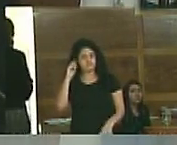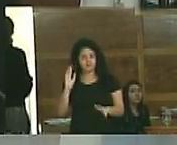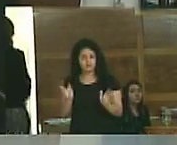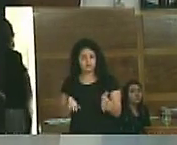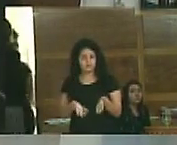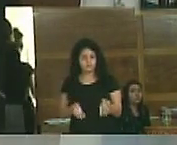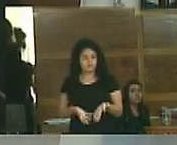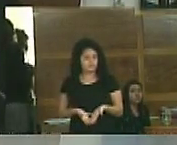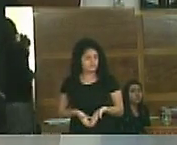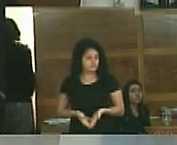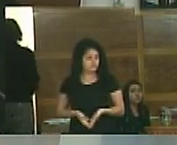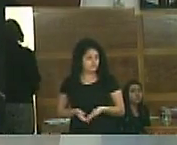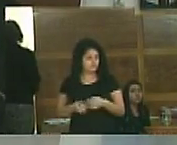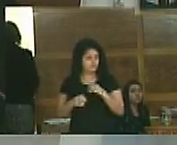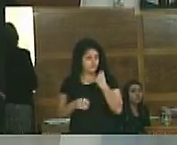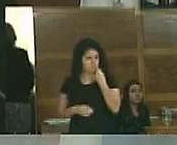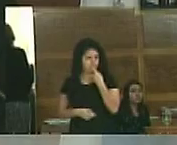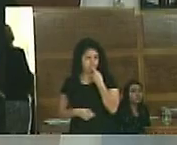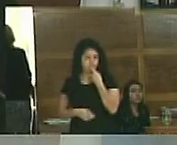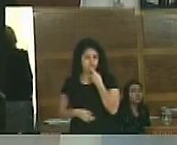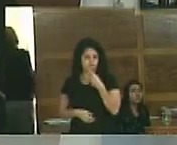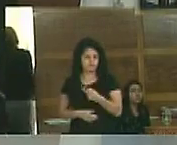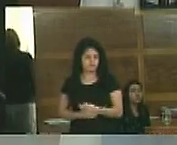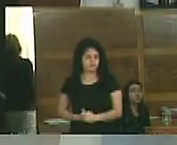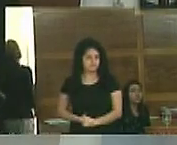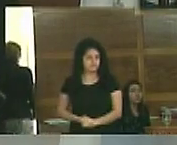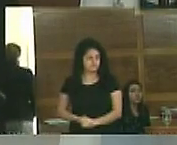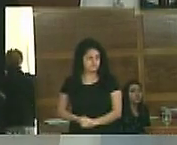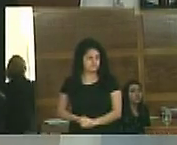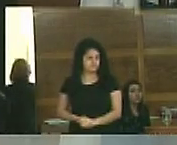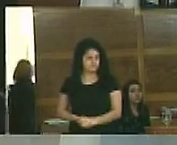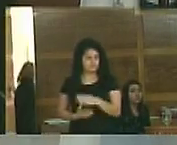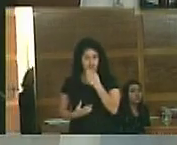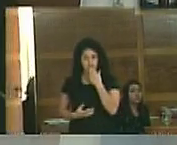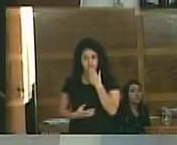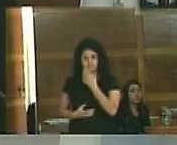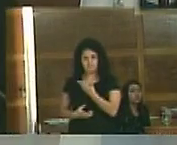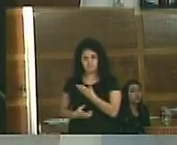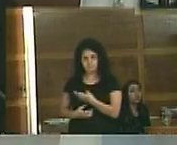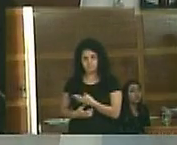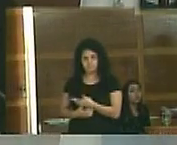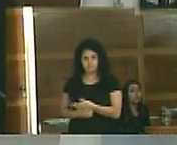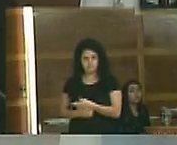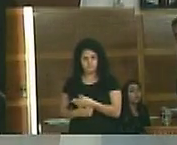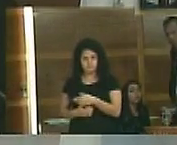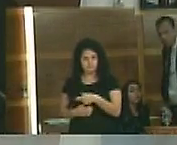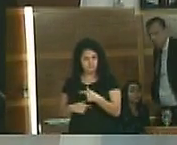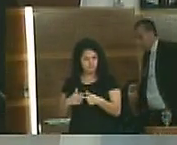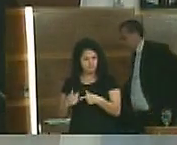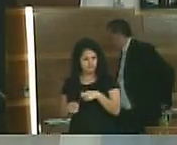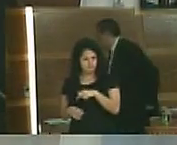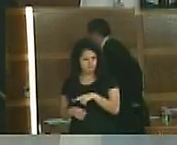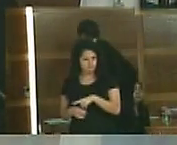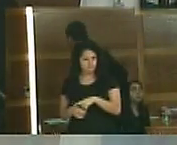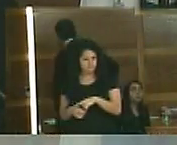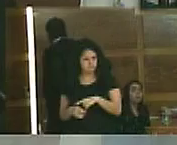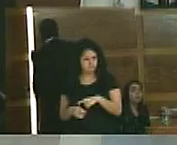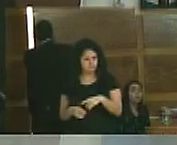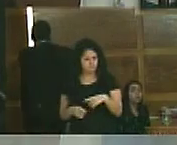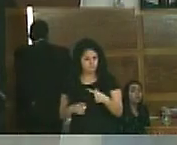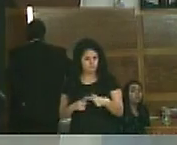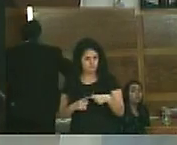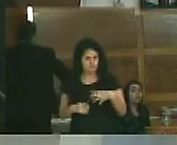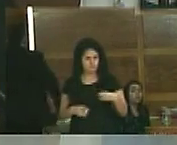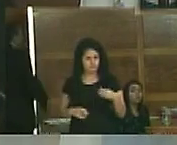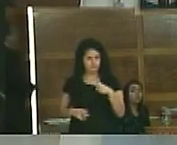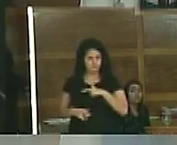Agora, dizer que é pedido, que é a luta sua, aí não, porque filho feio não tem pai,